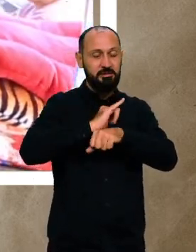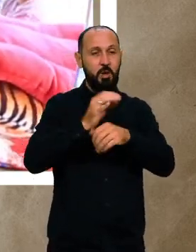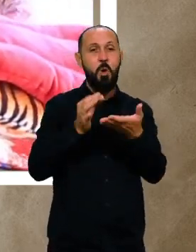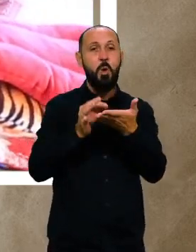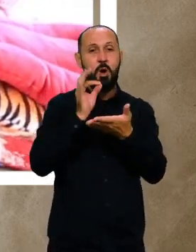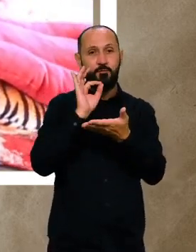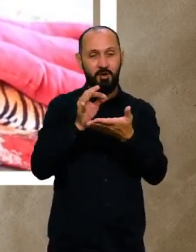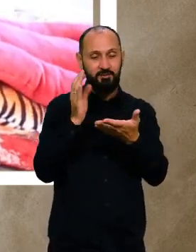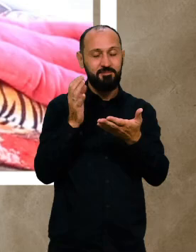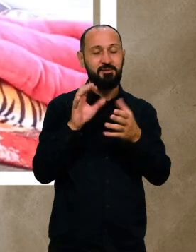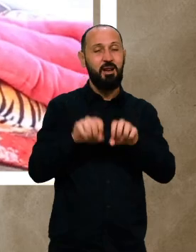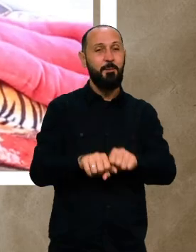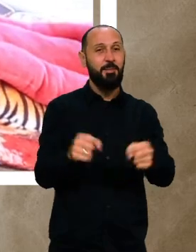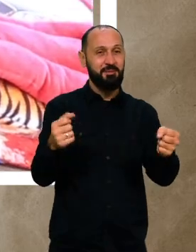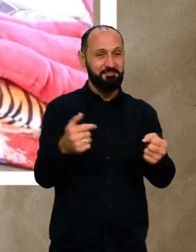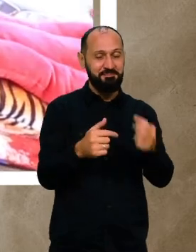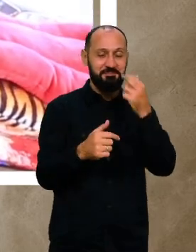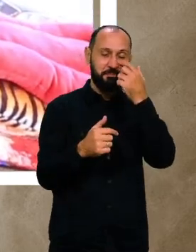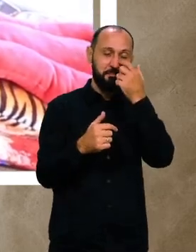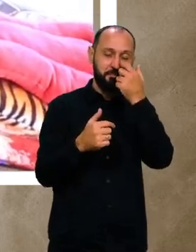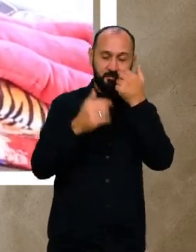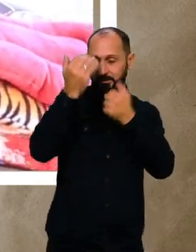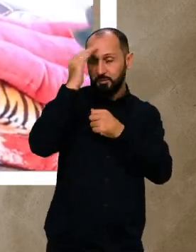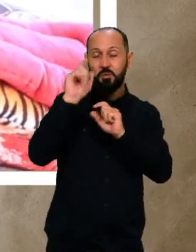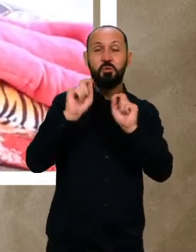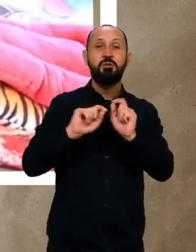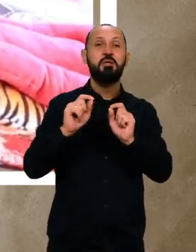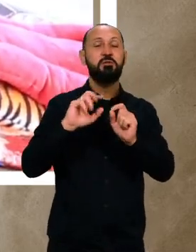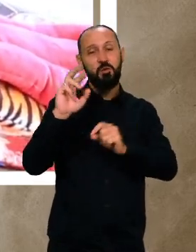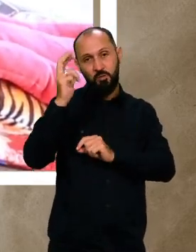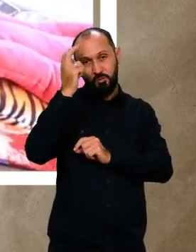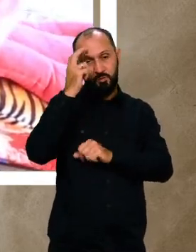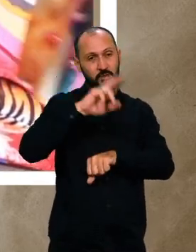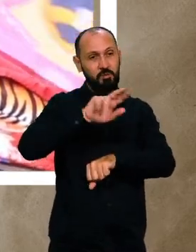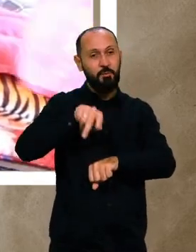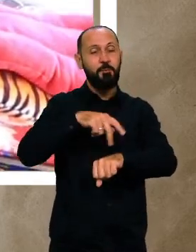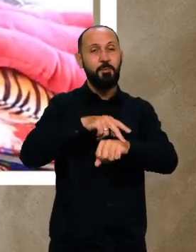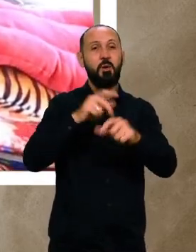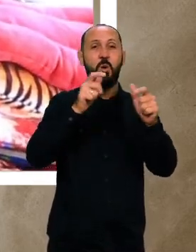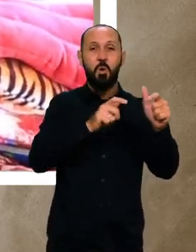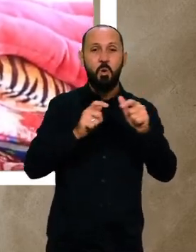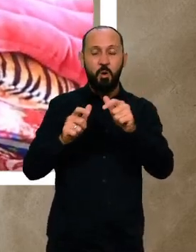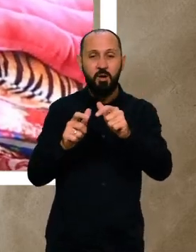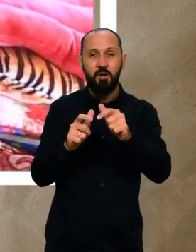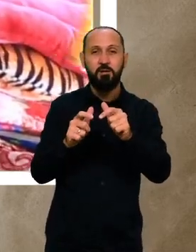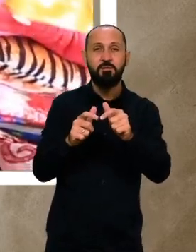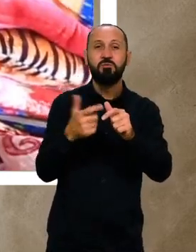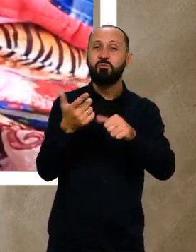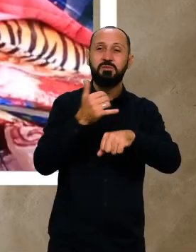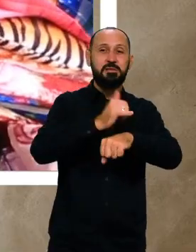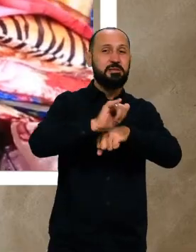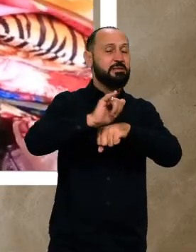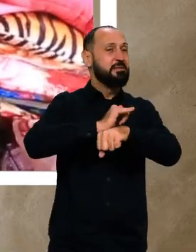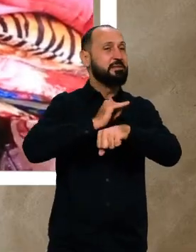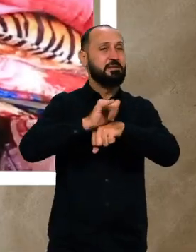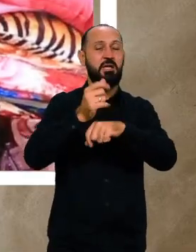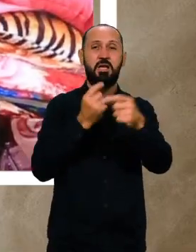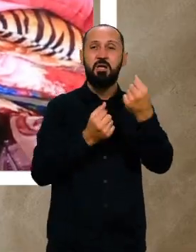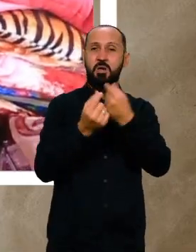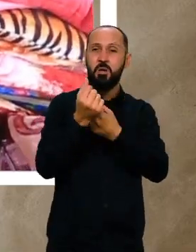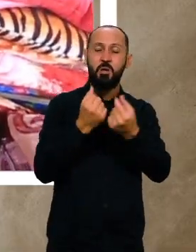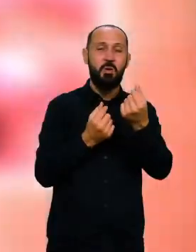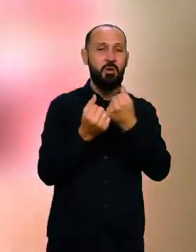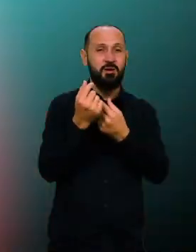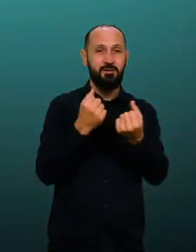que a cultura derrota a estratégia no café da manhã. E é verdade. Então, se você não entende a cultura dos países, das pessoas, das localidades, Sim. não